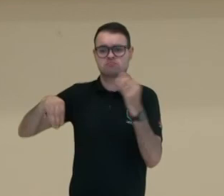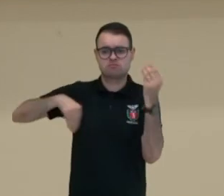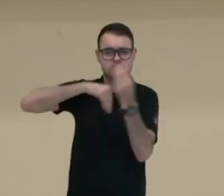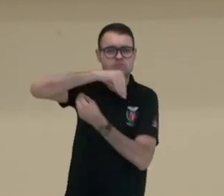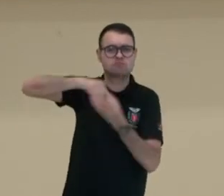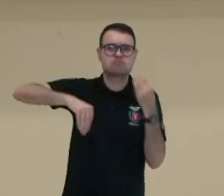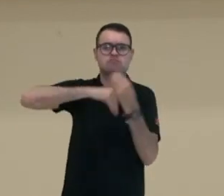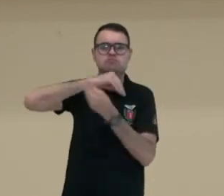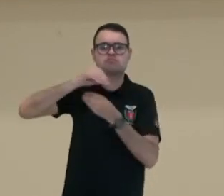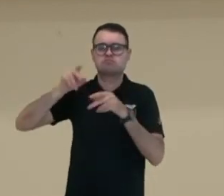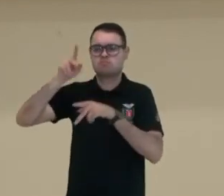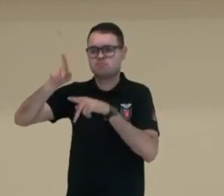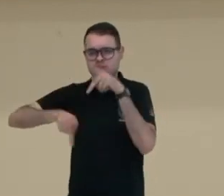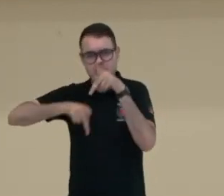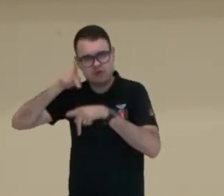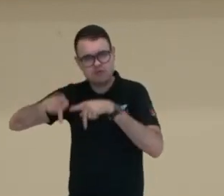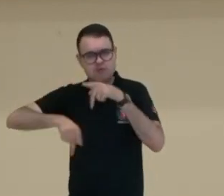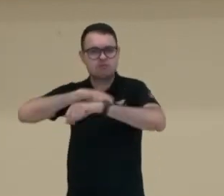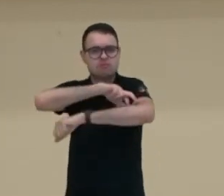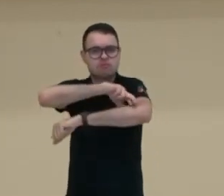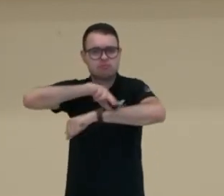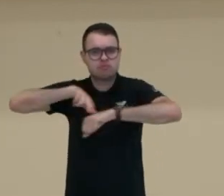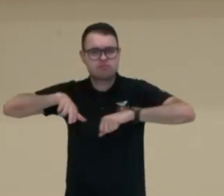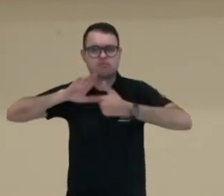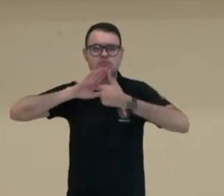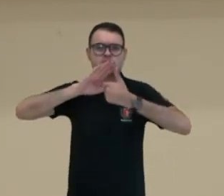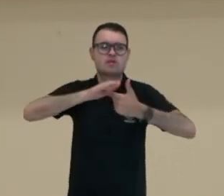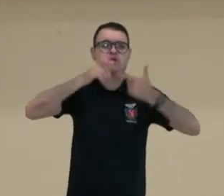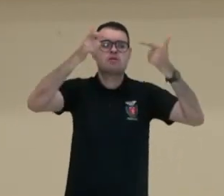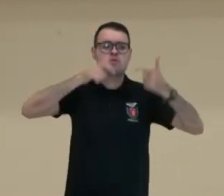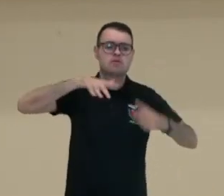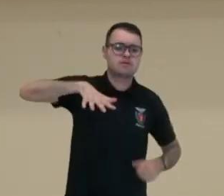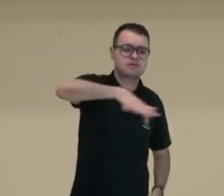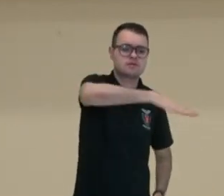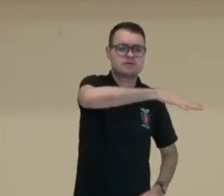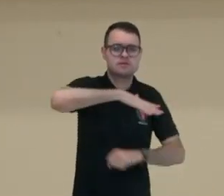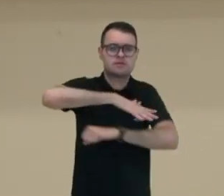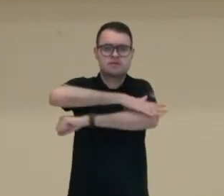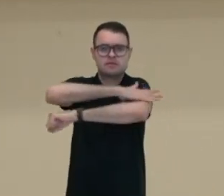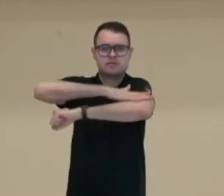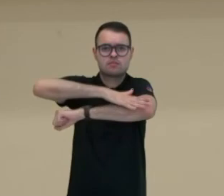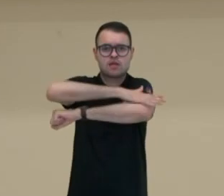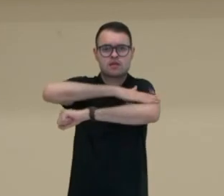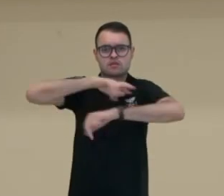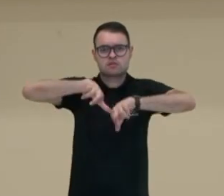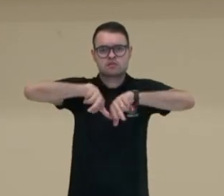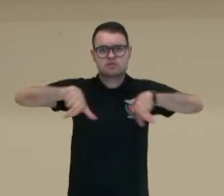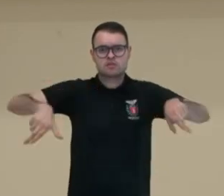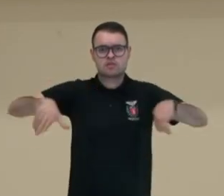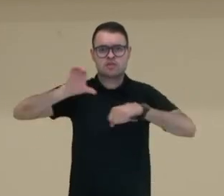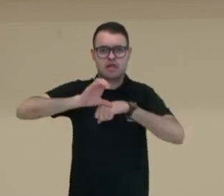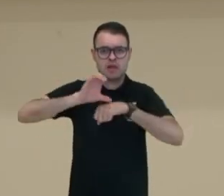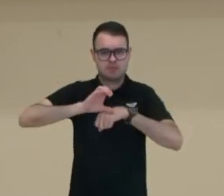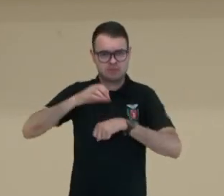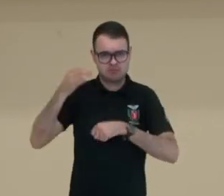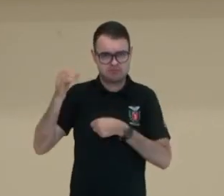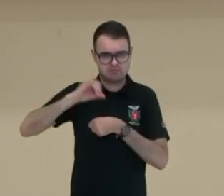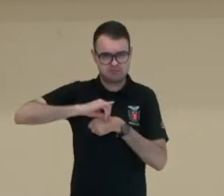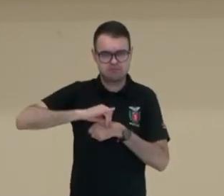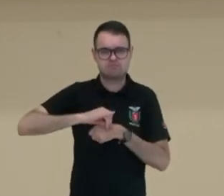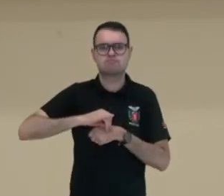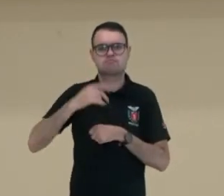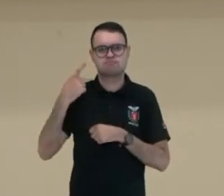etnias, inclusive representado em praças, enfim, na capital paranaense. Como, por